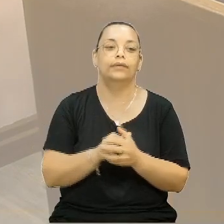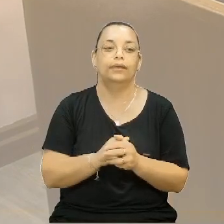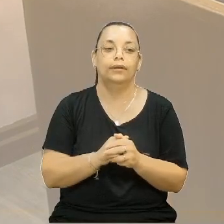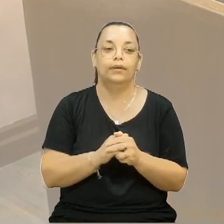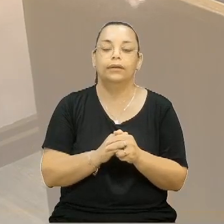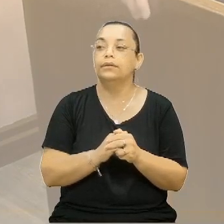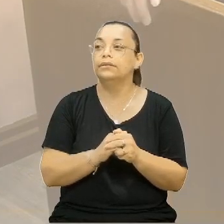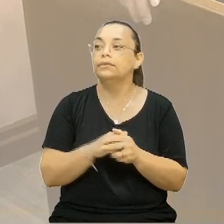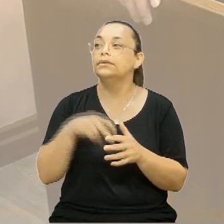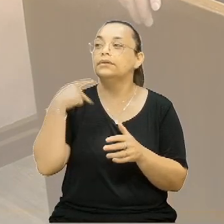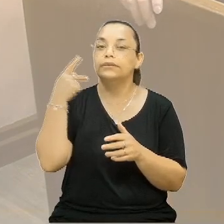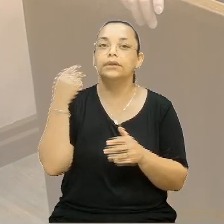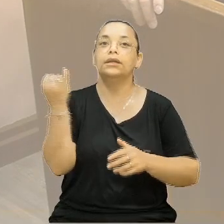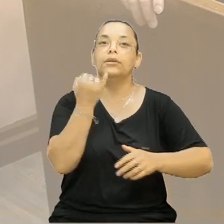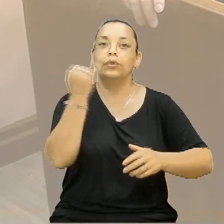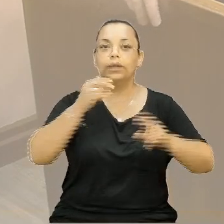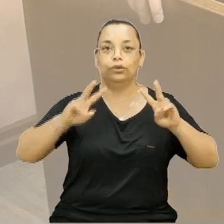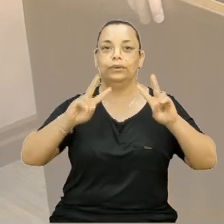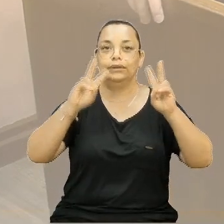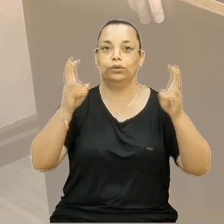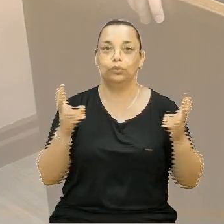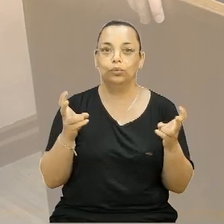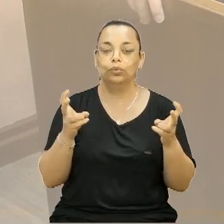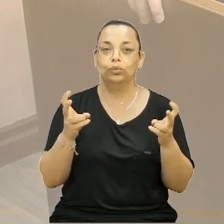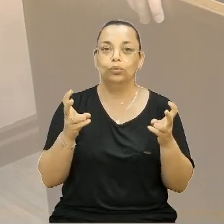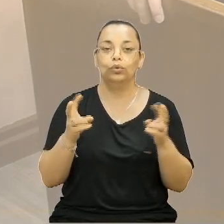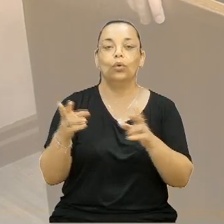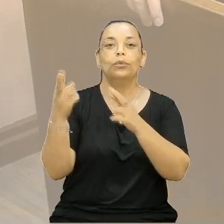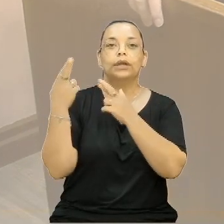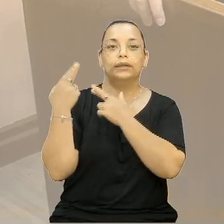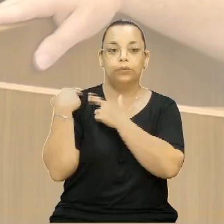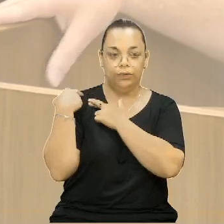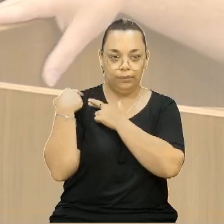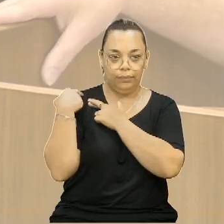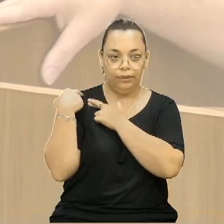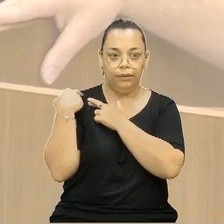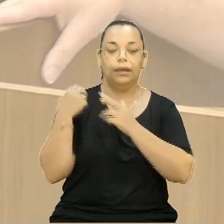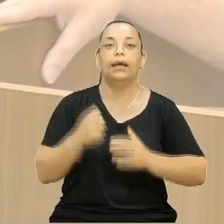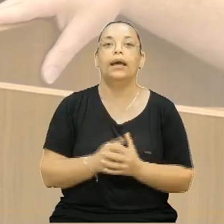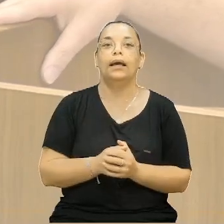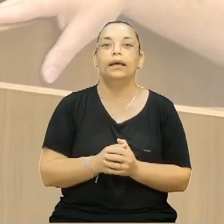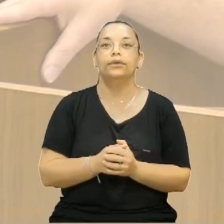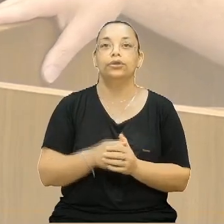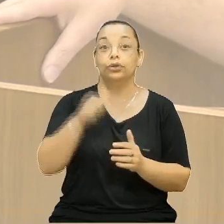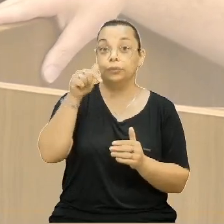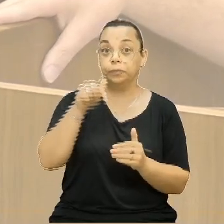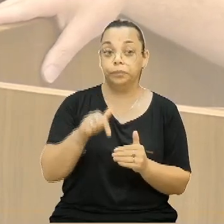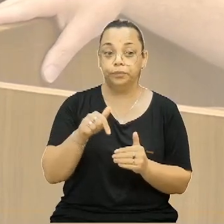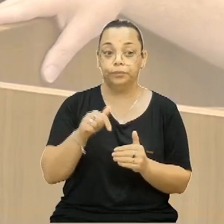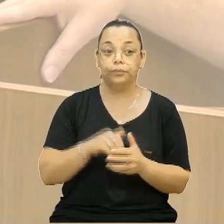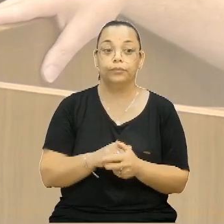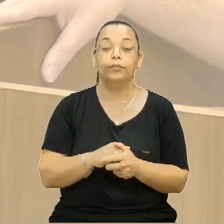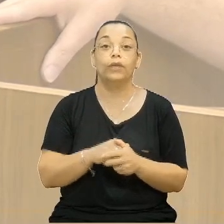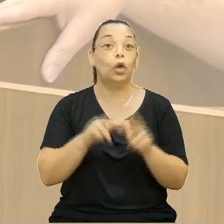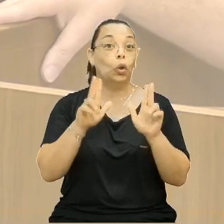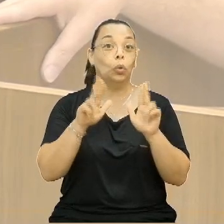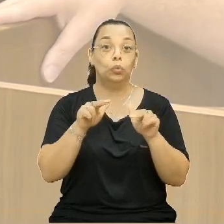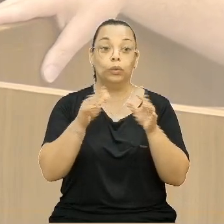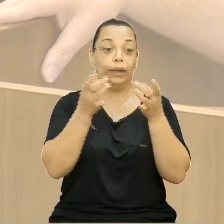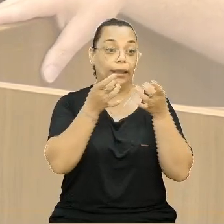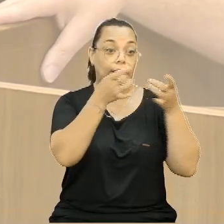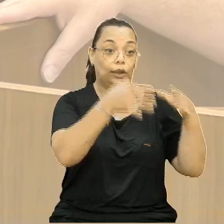vereadores. Importante tema que, com muita responsabilidade, esta casa nunca deixou